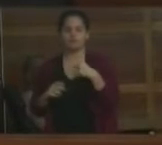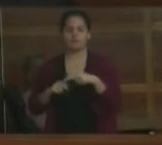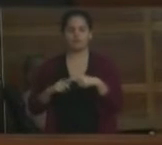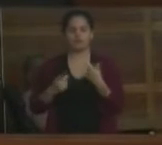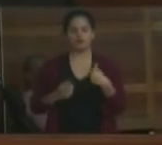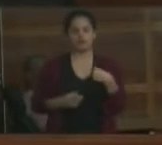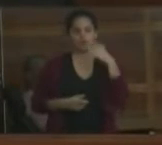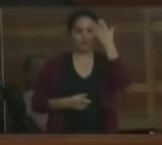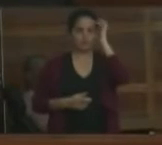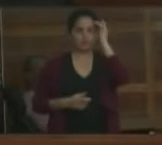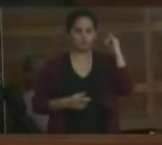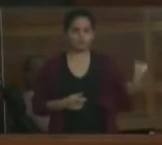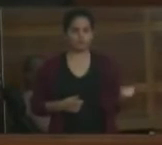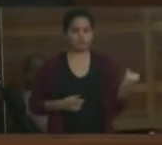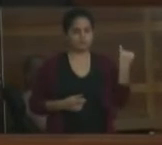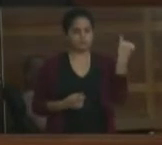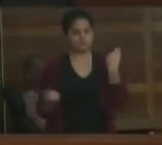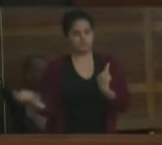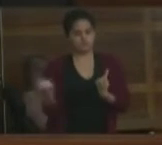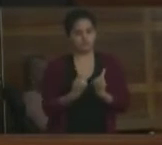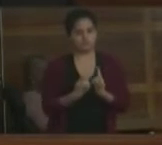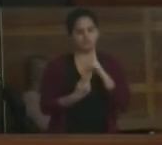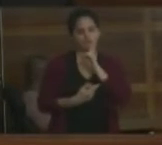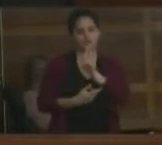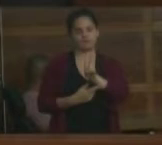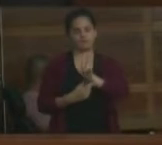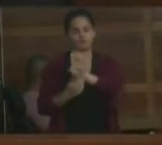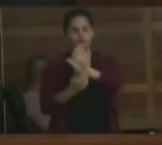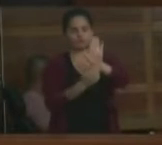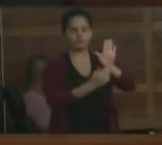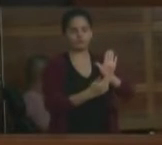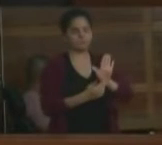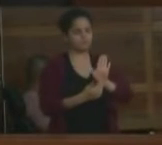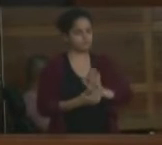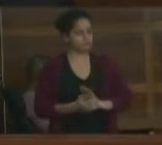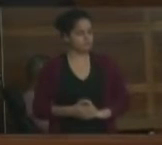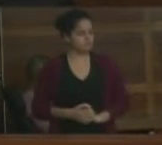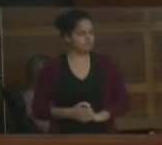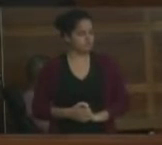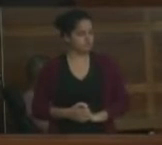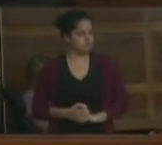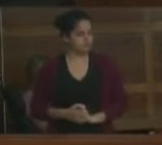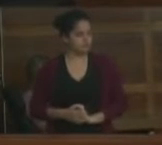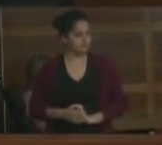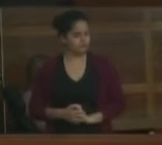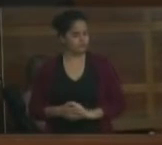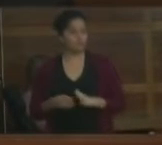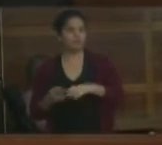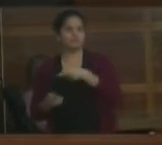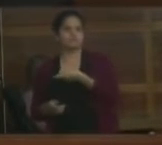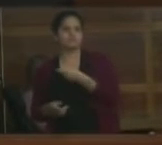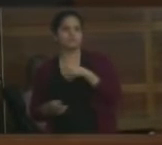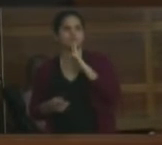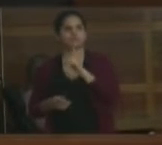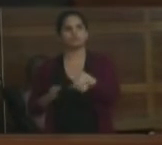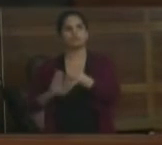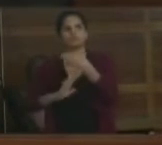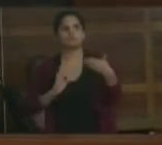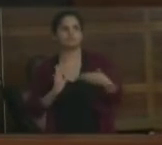demonstrativo né e eu sinto falta também dos secretários por mais que você roberto esteja aqui respondendo a todas as perguntas